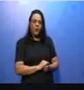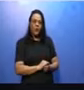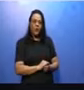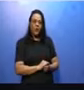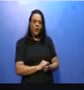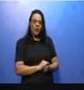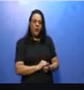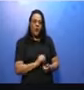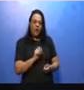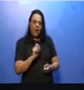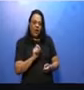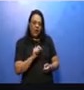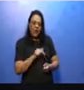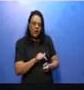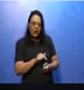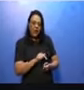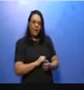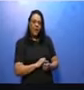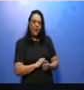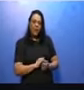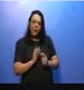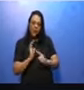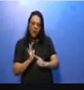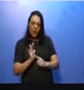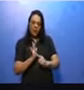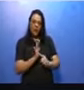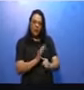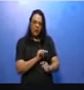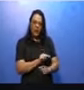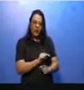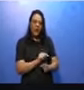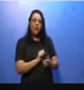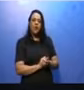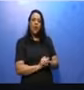qualificando o meu substantivo obra?